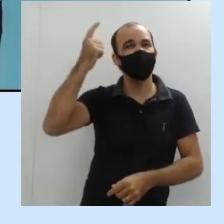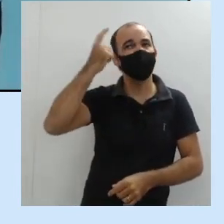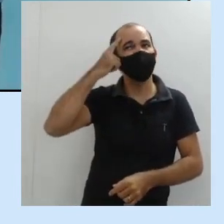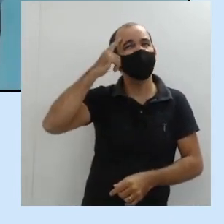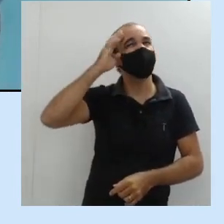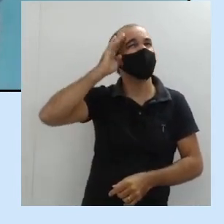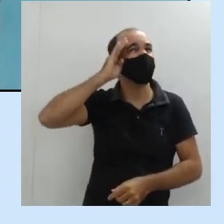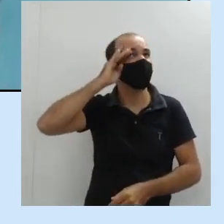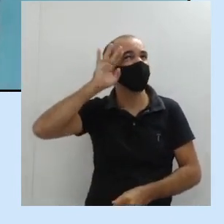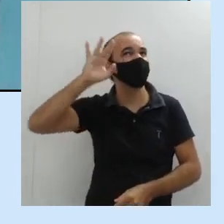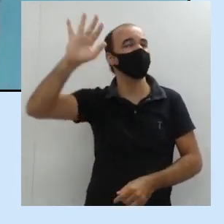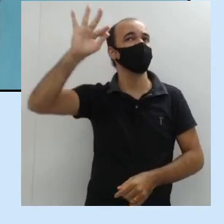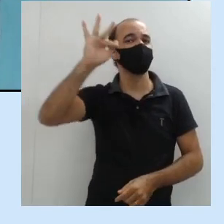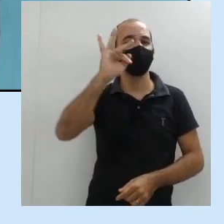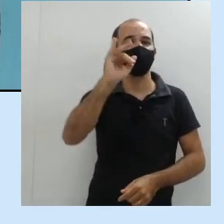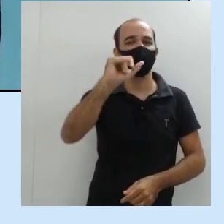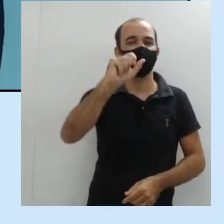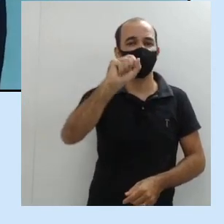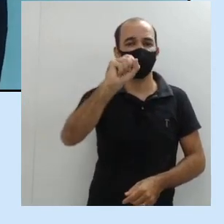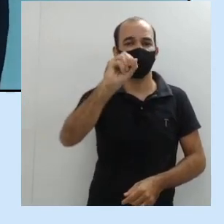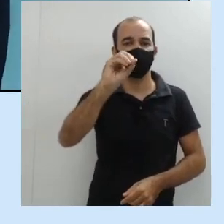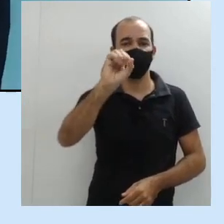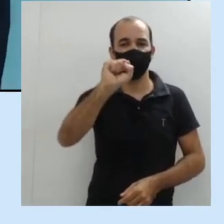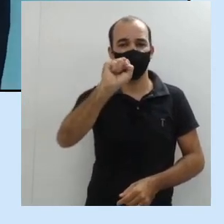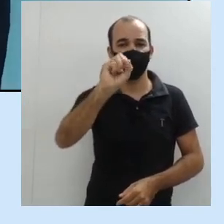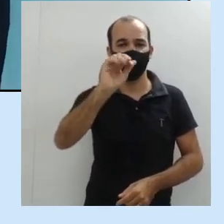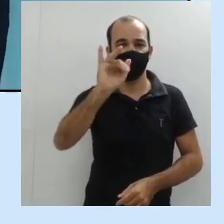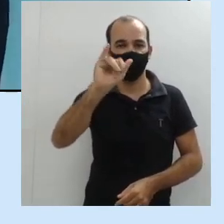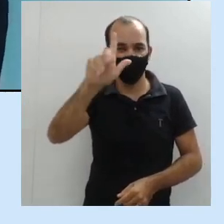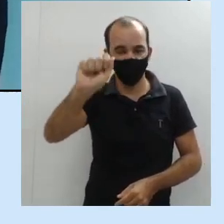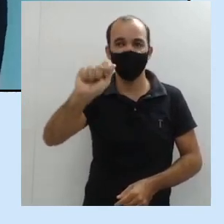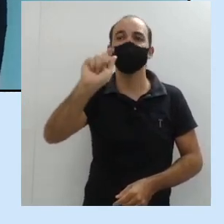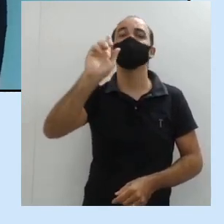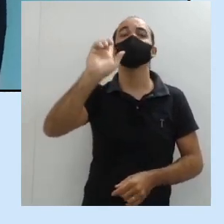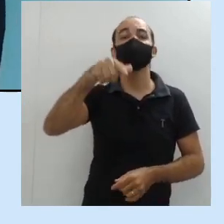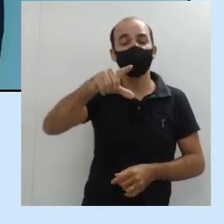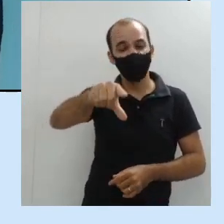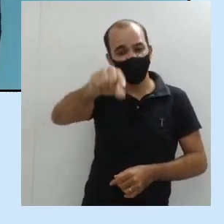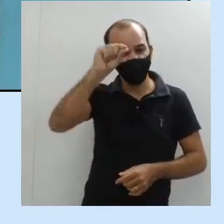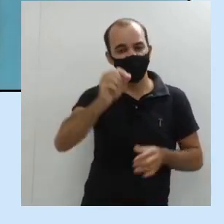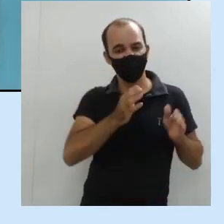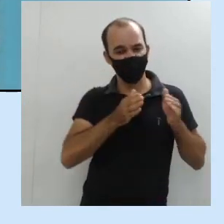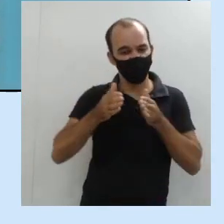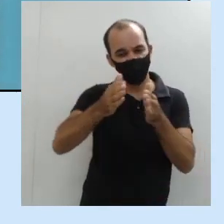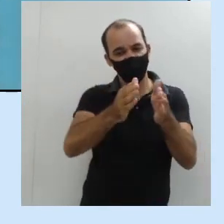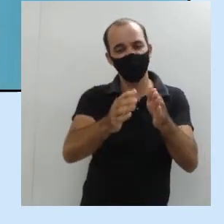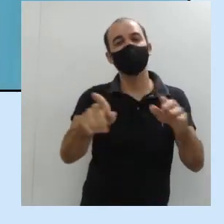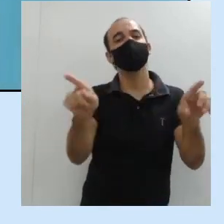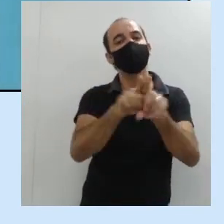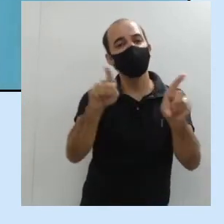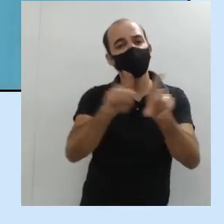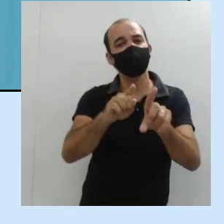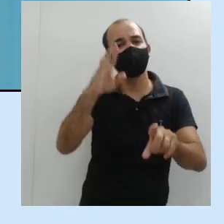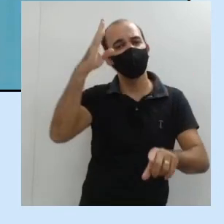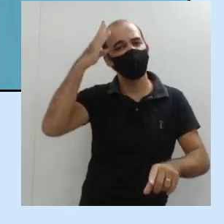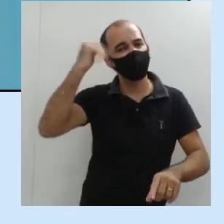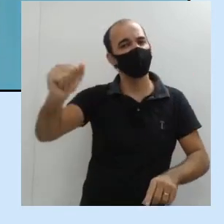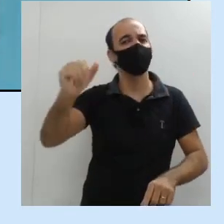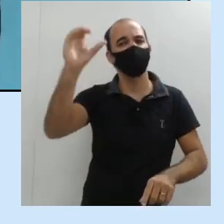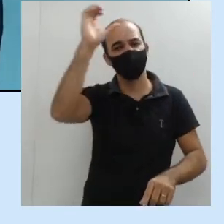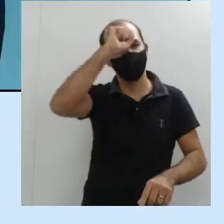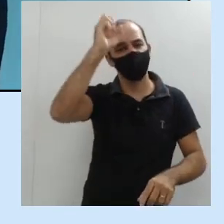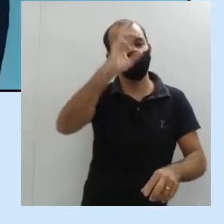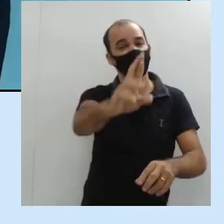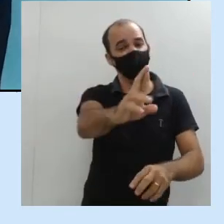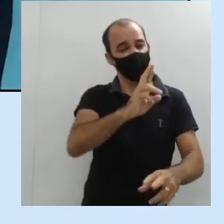mais essenciais que as respostas. E cada resposta transforma-se numa nova pergunta. Isso é